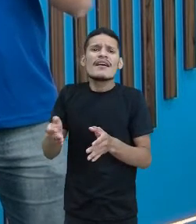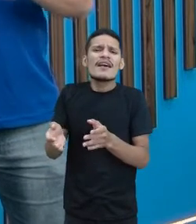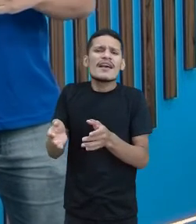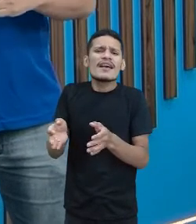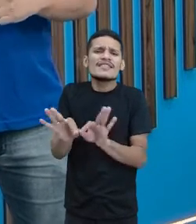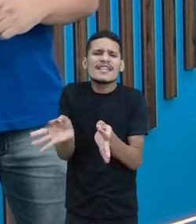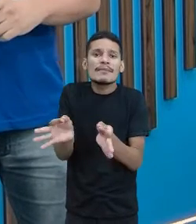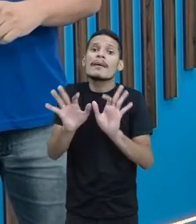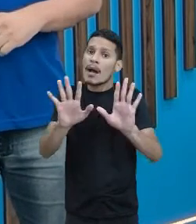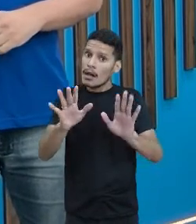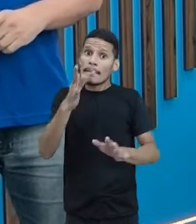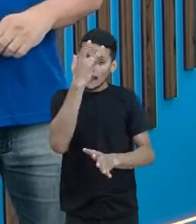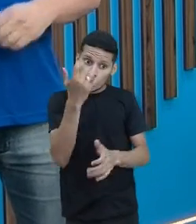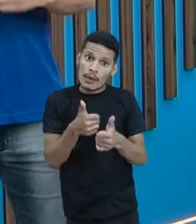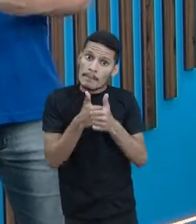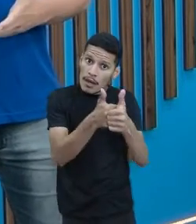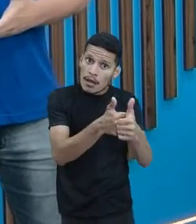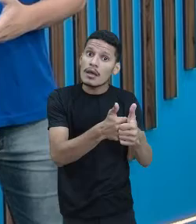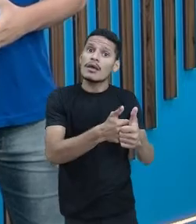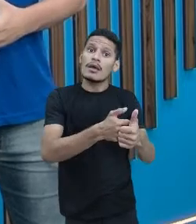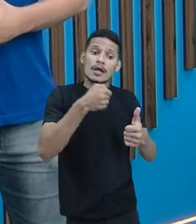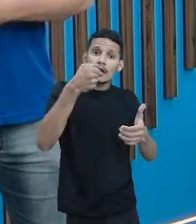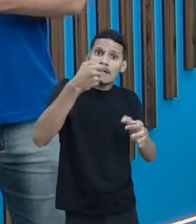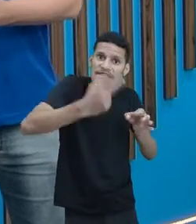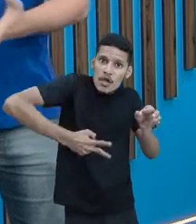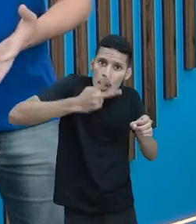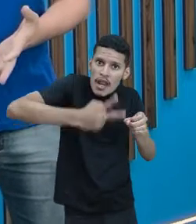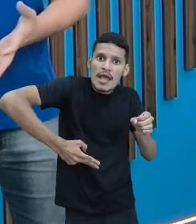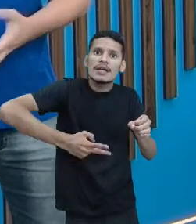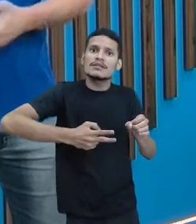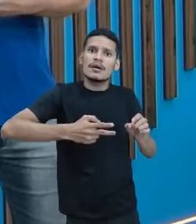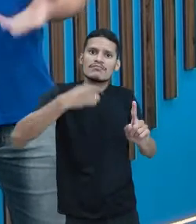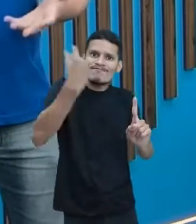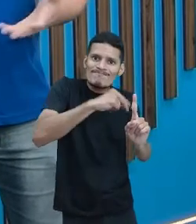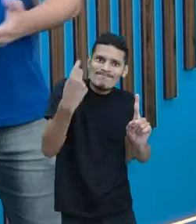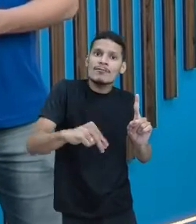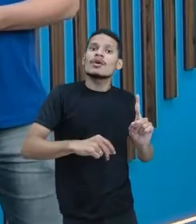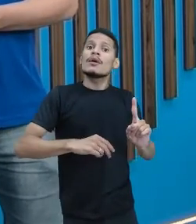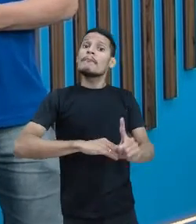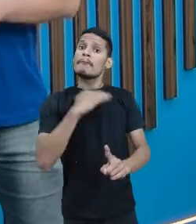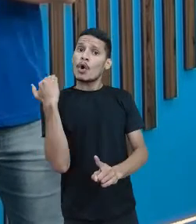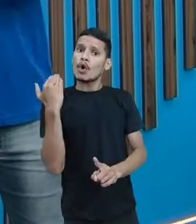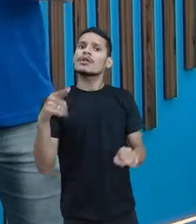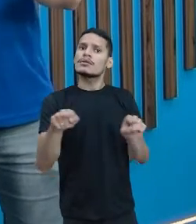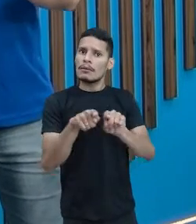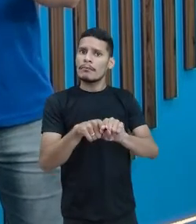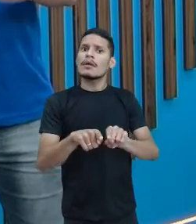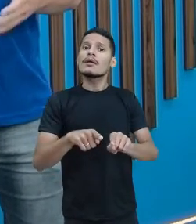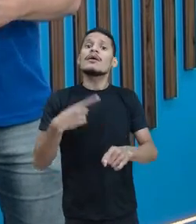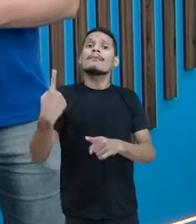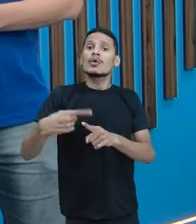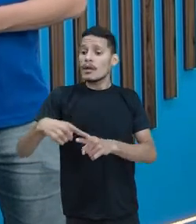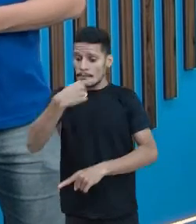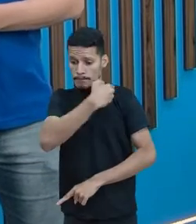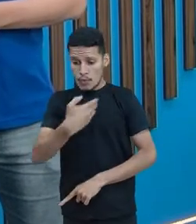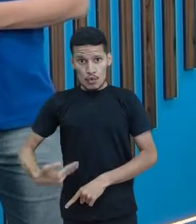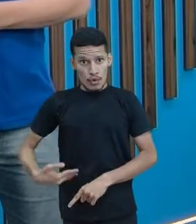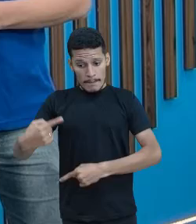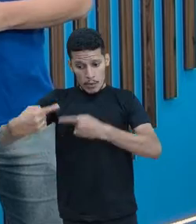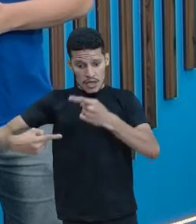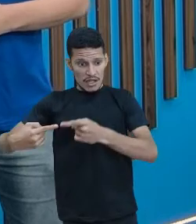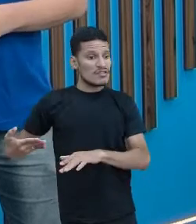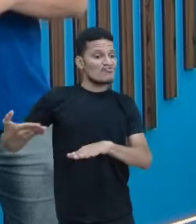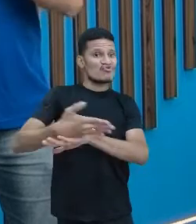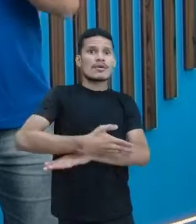gente foi torturada e morta por questões políticas, por questionar politicamente. Isso já é o suficiente para dizer que não foi nada de